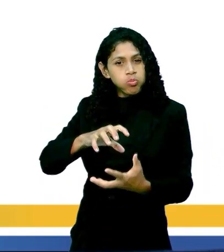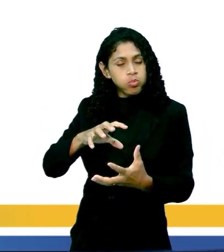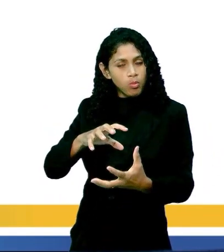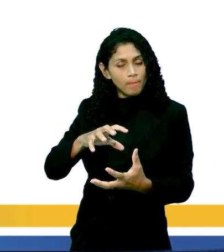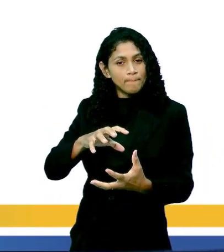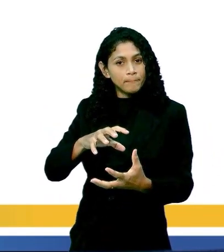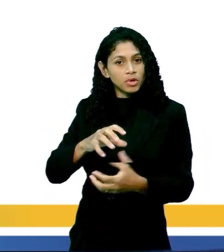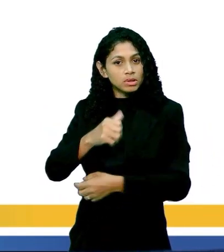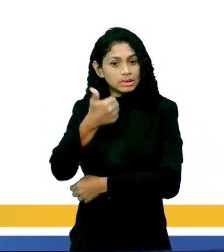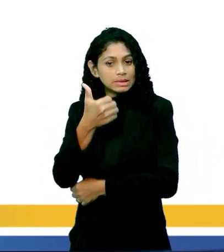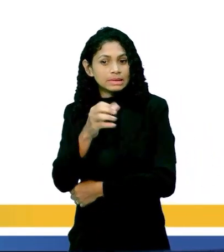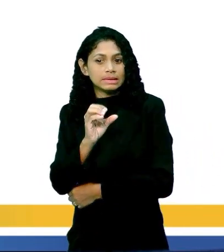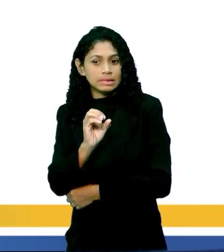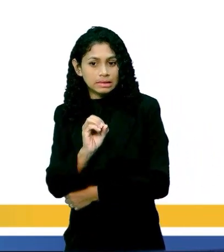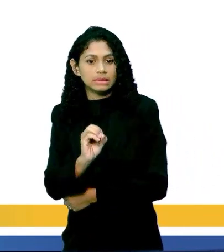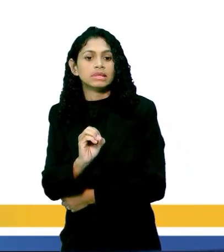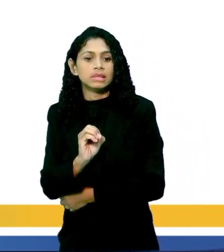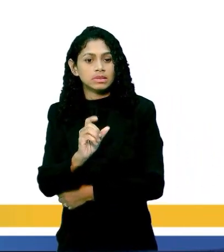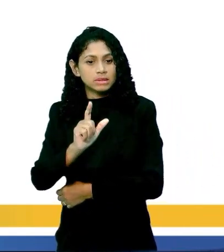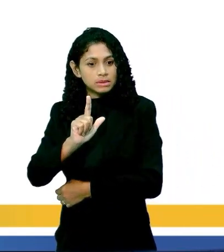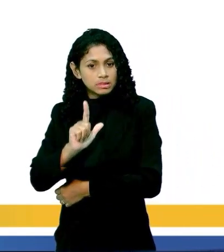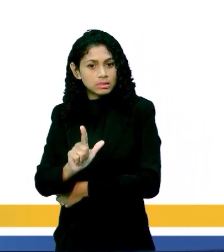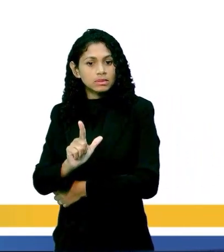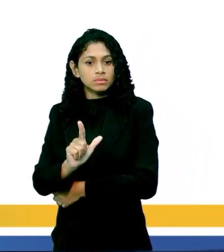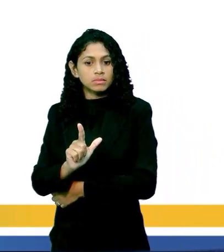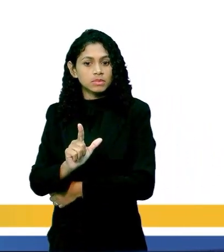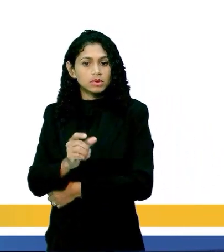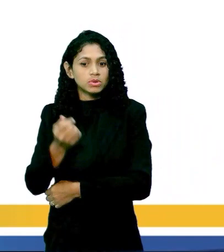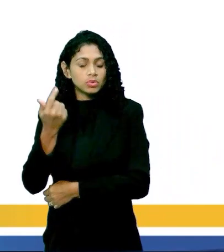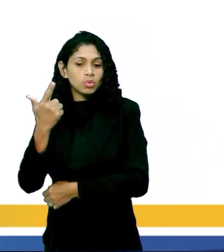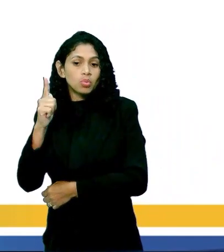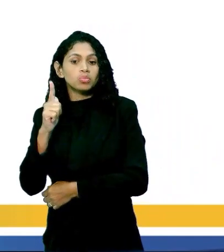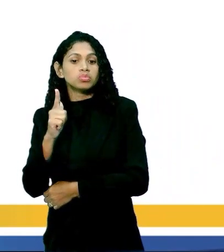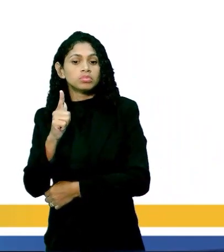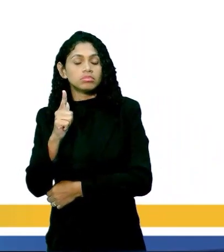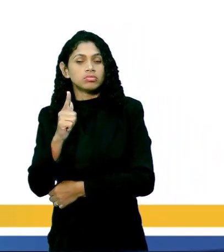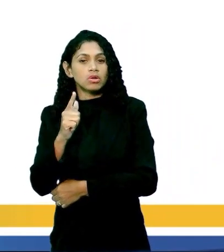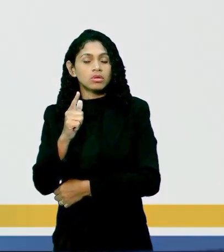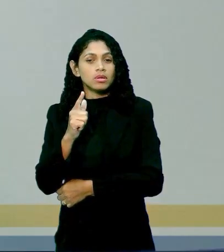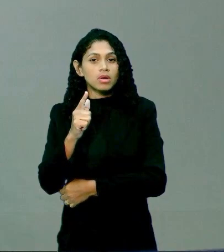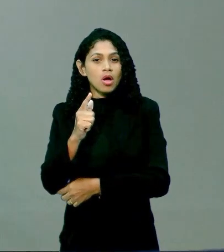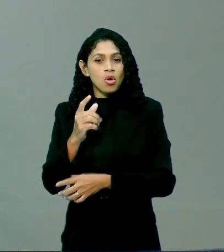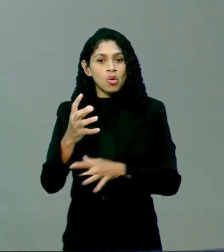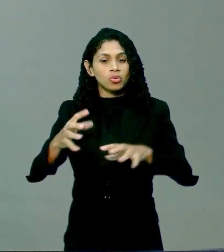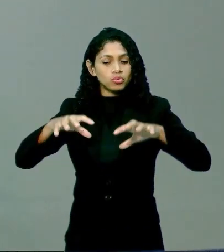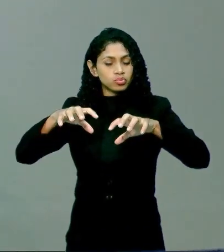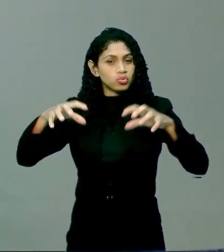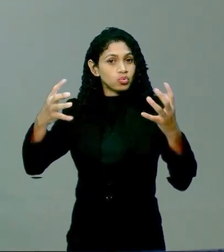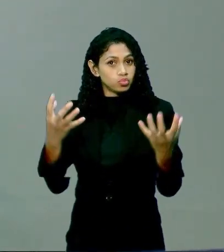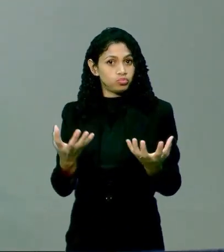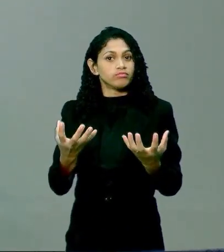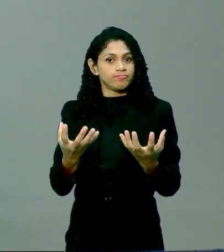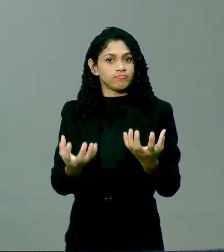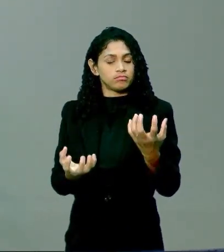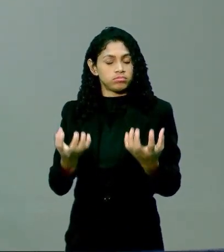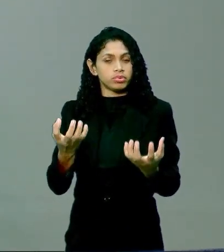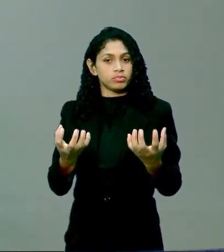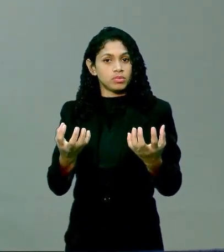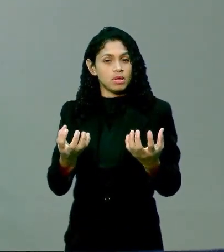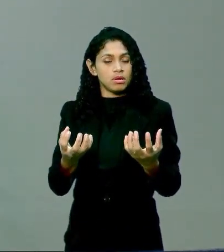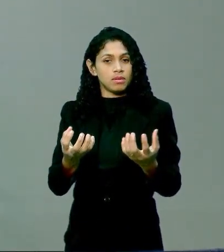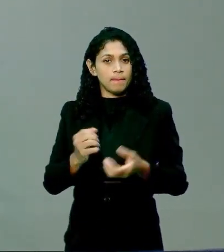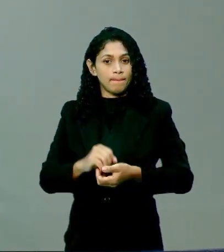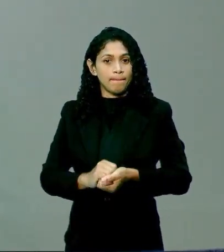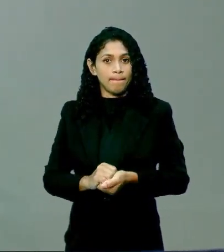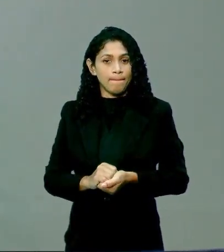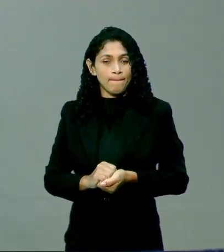outra de 1 libra. Colocou-as nas bordas da torre e soltou-as juntas. Vale salientar que quando eu me refiro